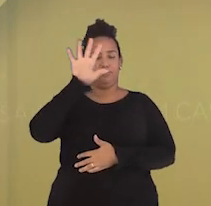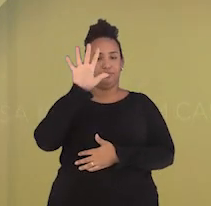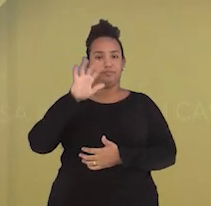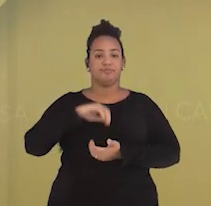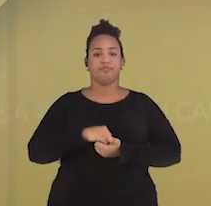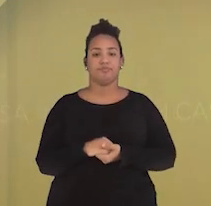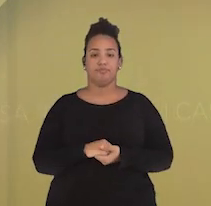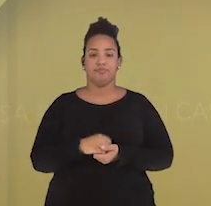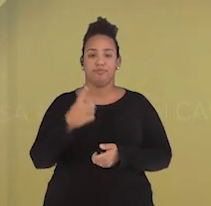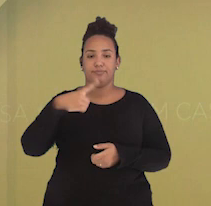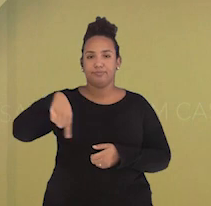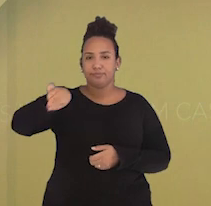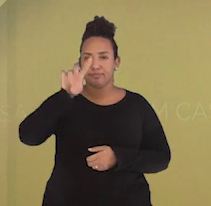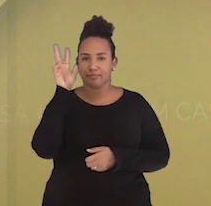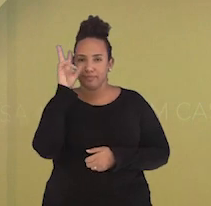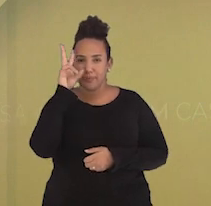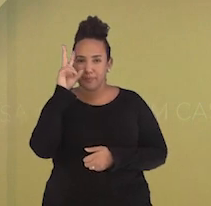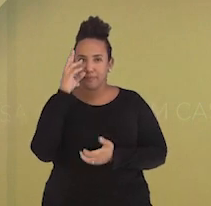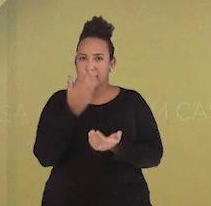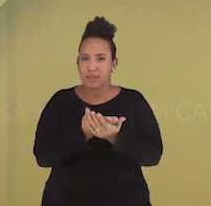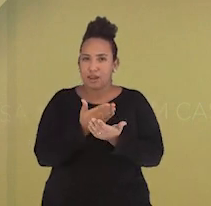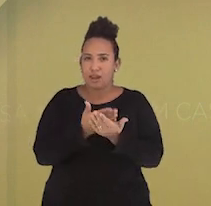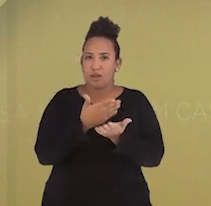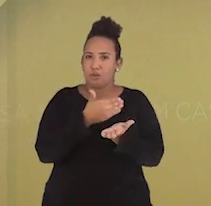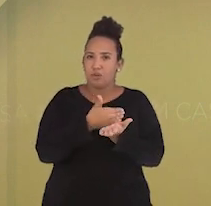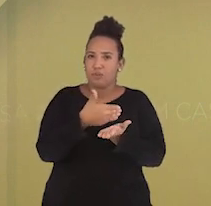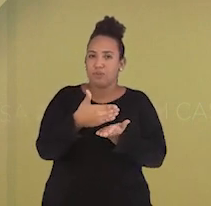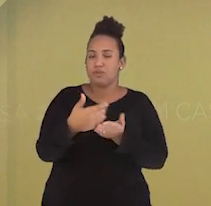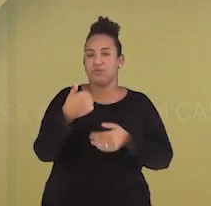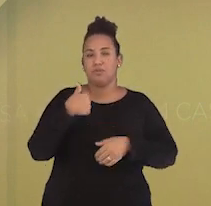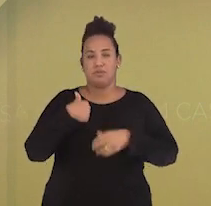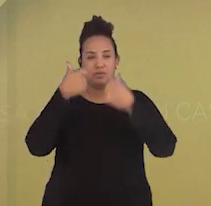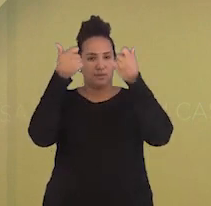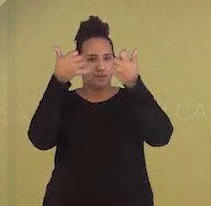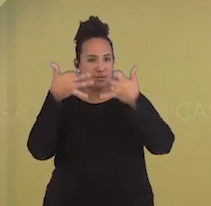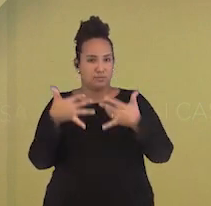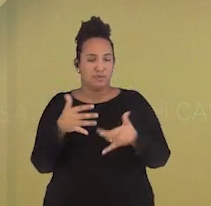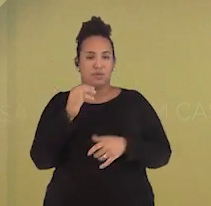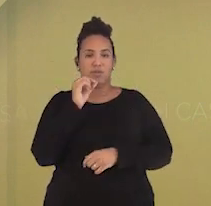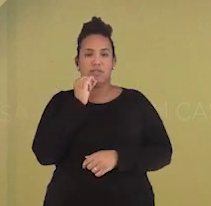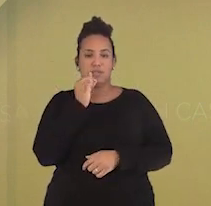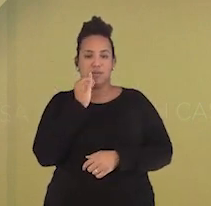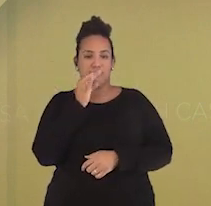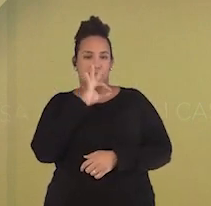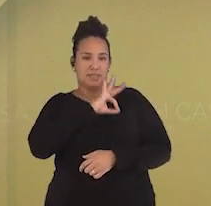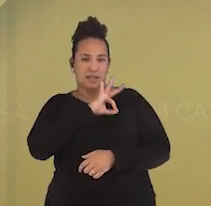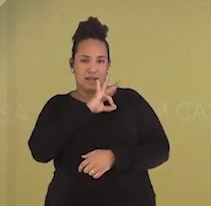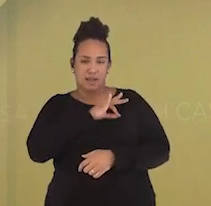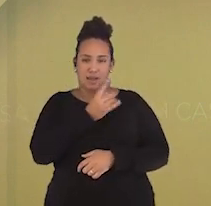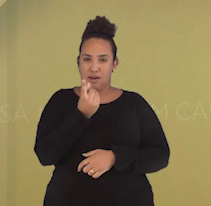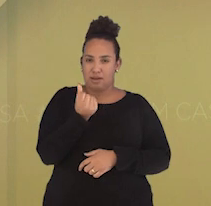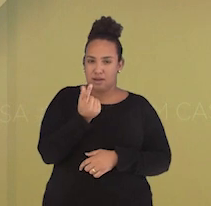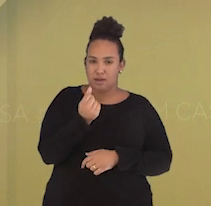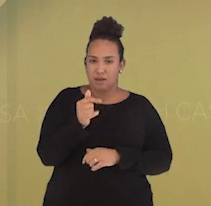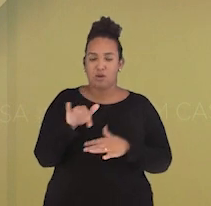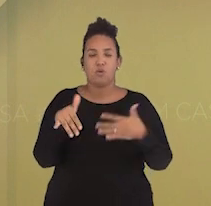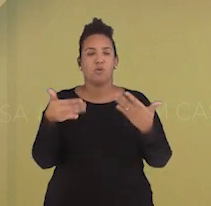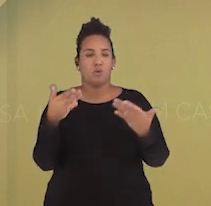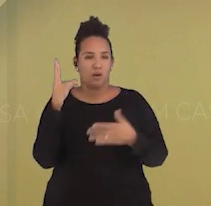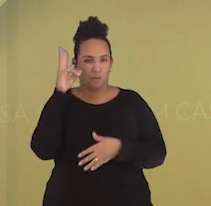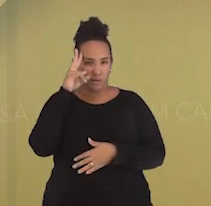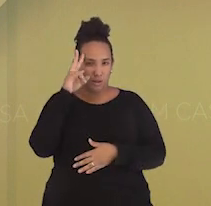Vocês lembram que no início da aula eu falei sobre renda? Qual era a região com a menor